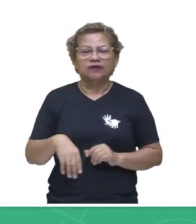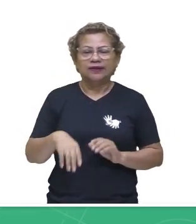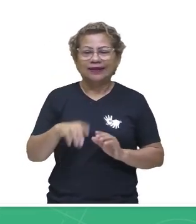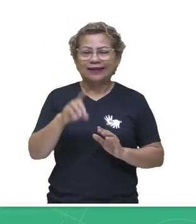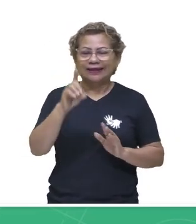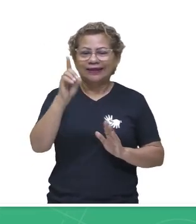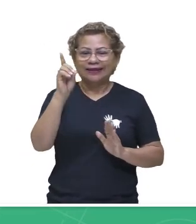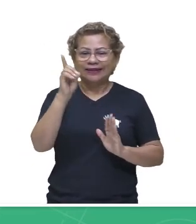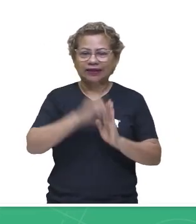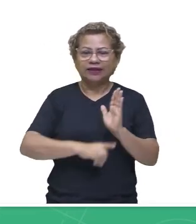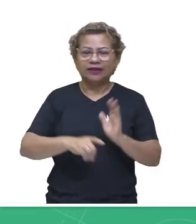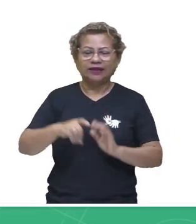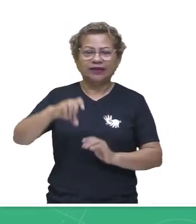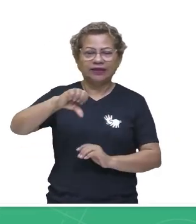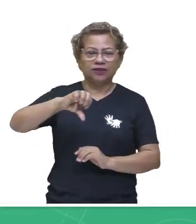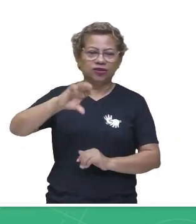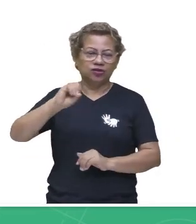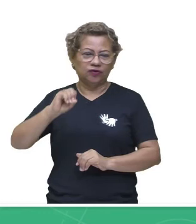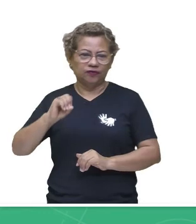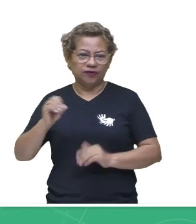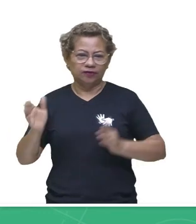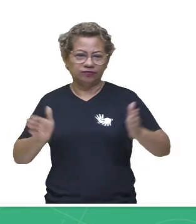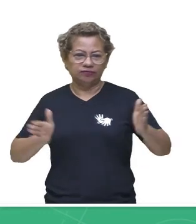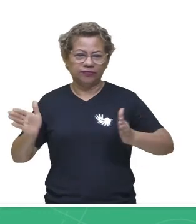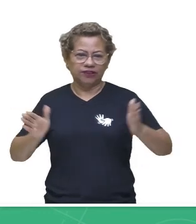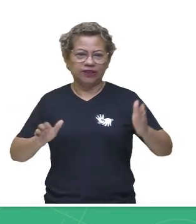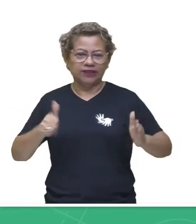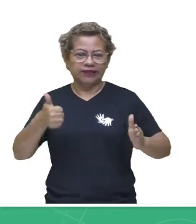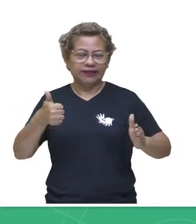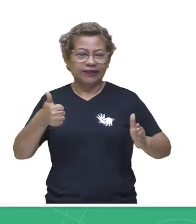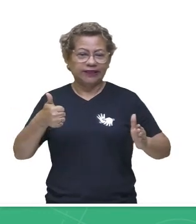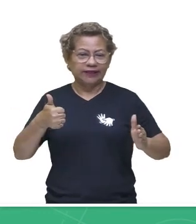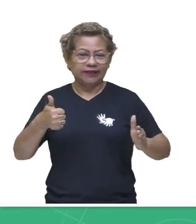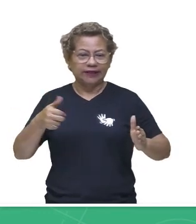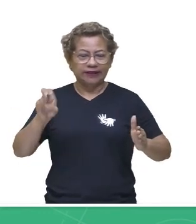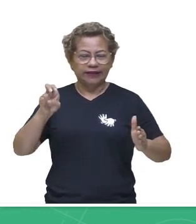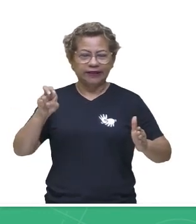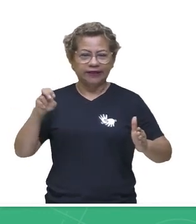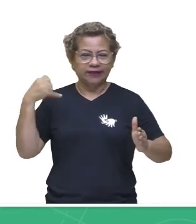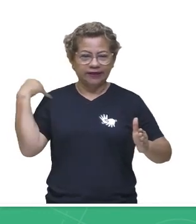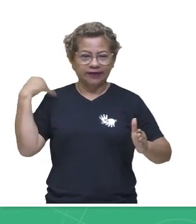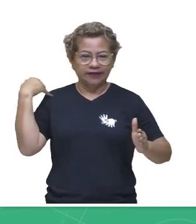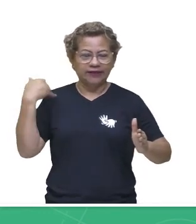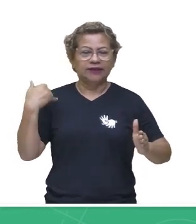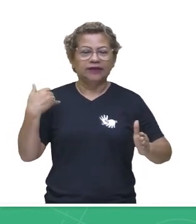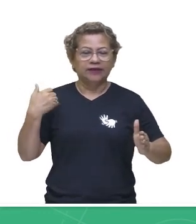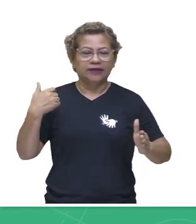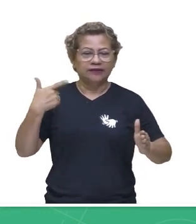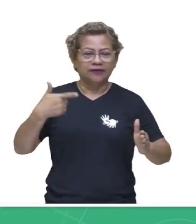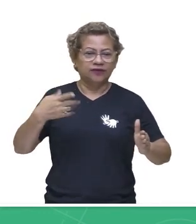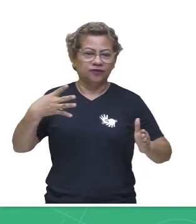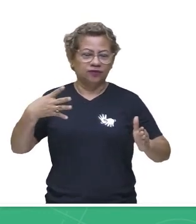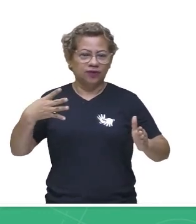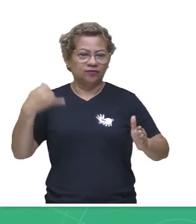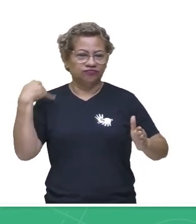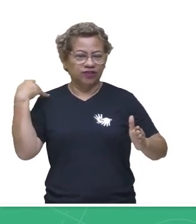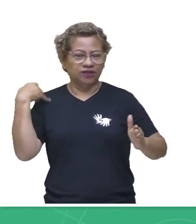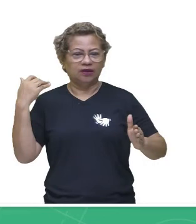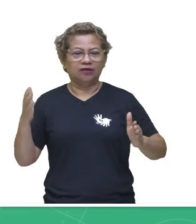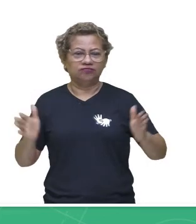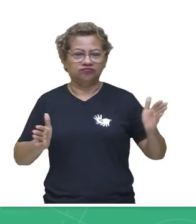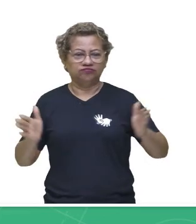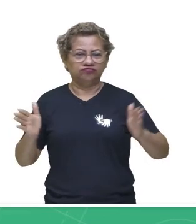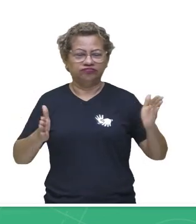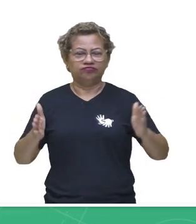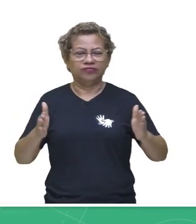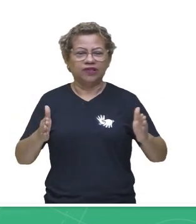na faixa etária entre 15 e 24 anos, indicando que muitos jovens deixam de chegar